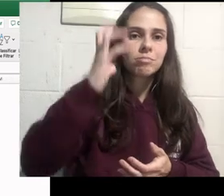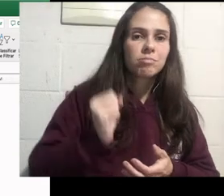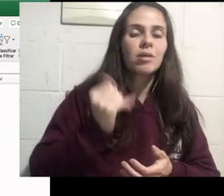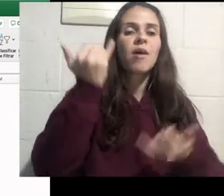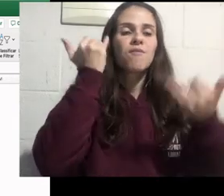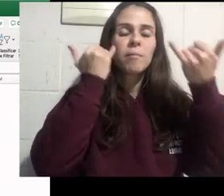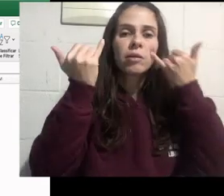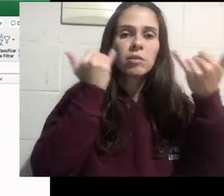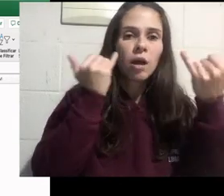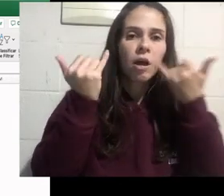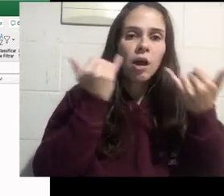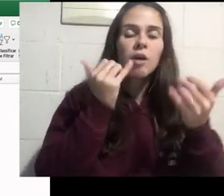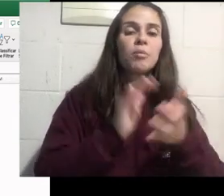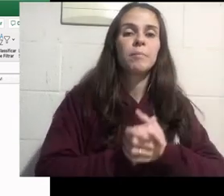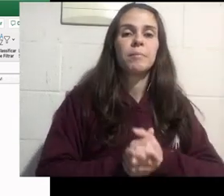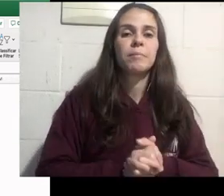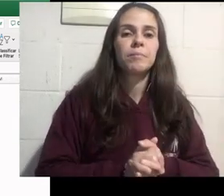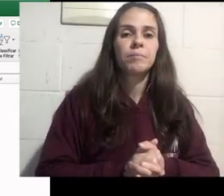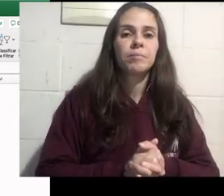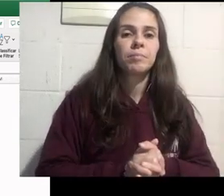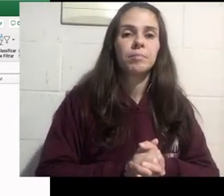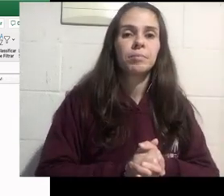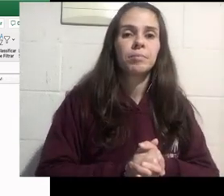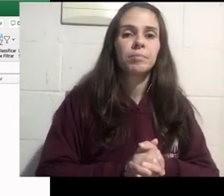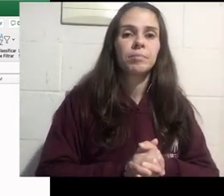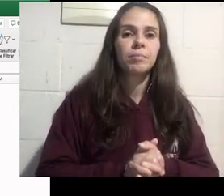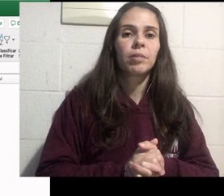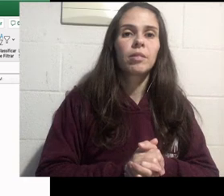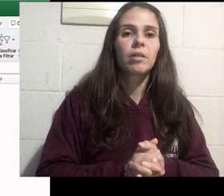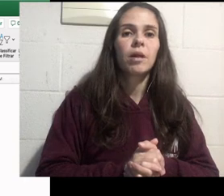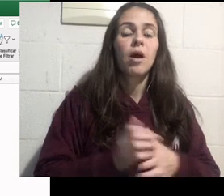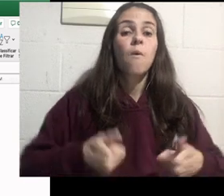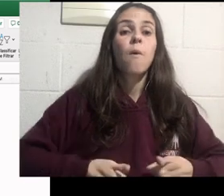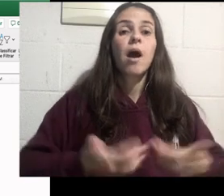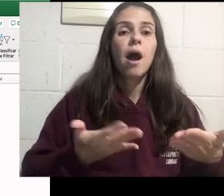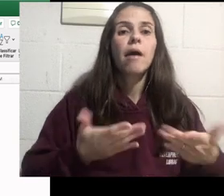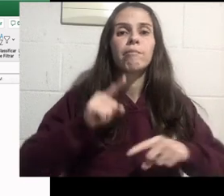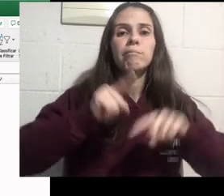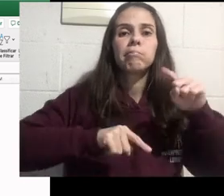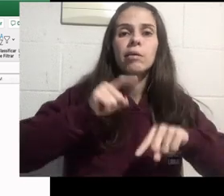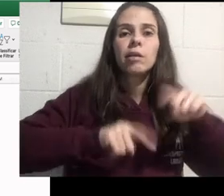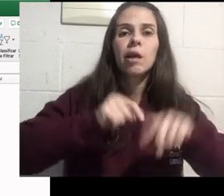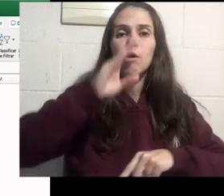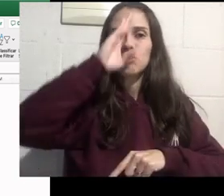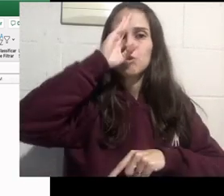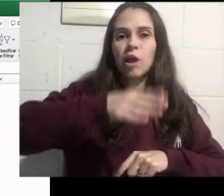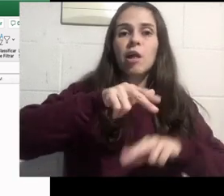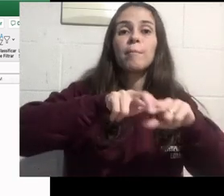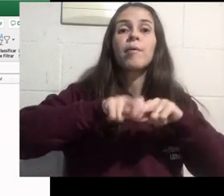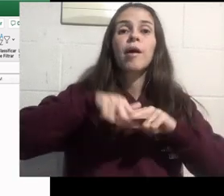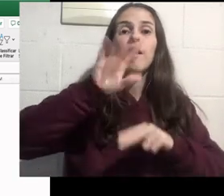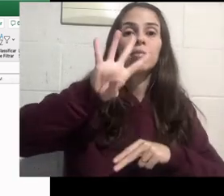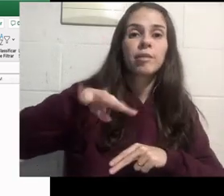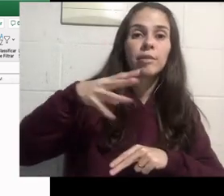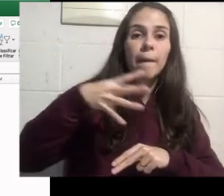informações individualizadas em relação aos gastos variáveis, que o gasto aqui do material direto vem lá daquela tabela em que eu